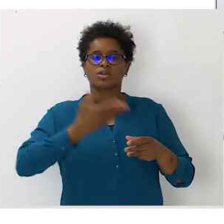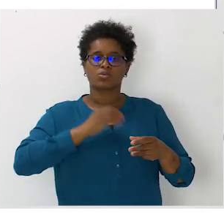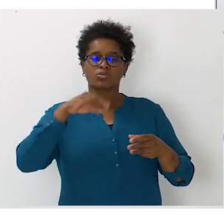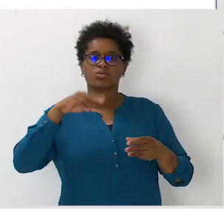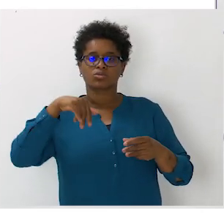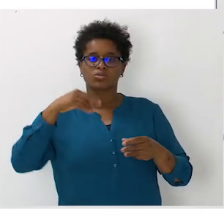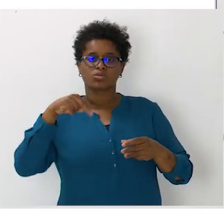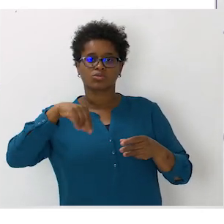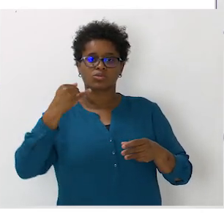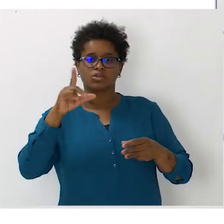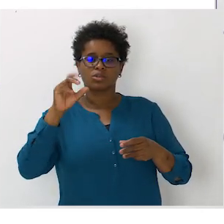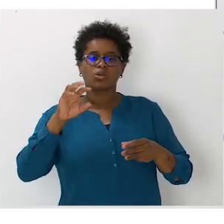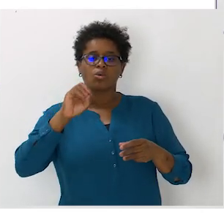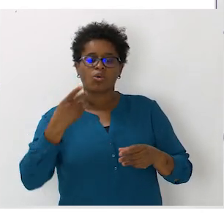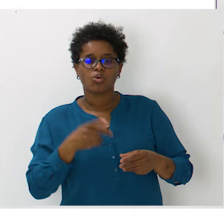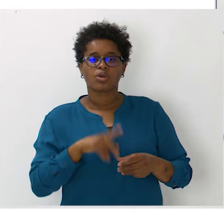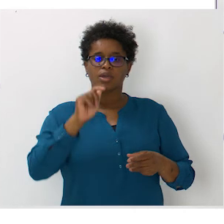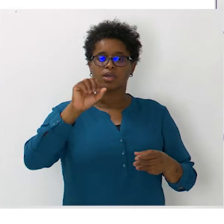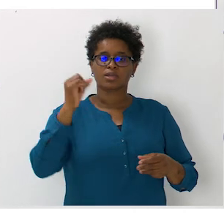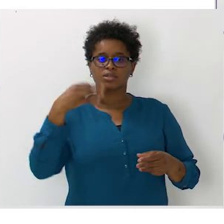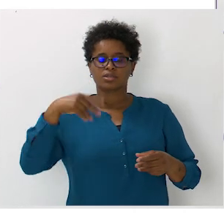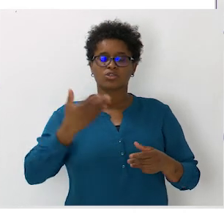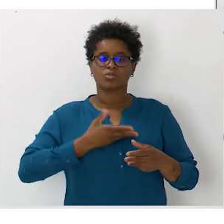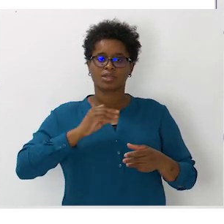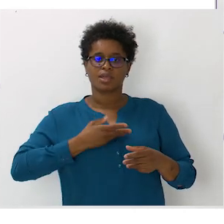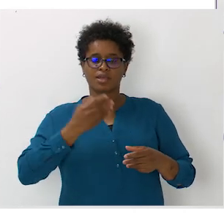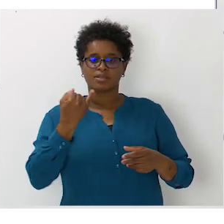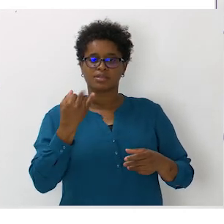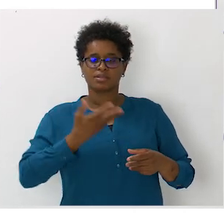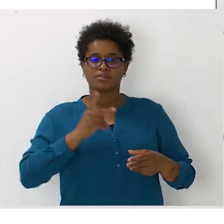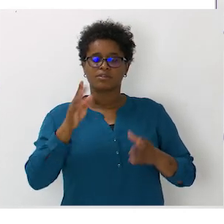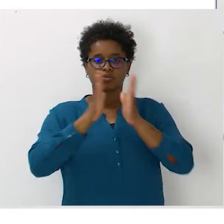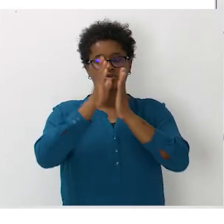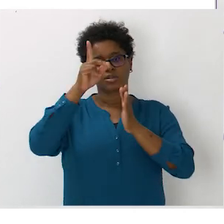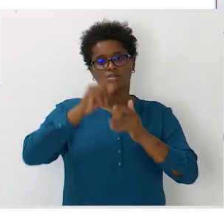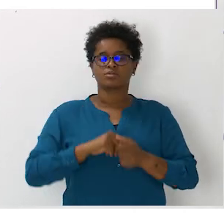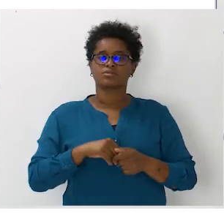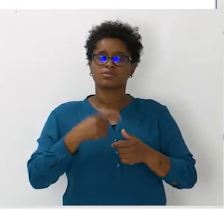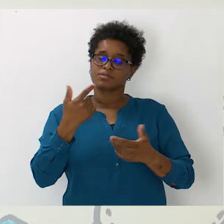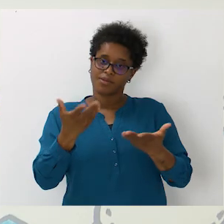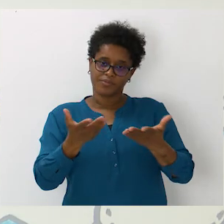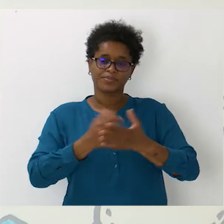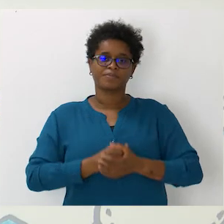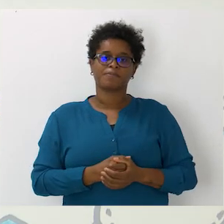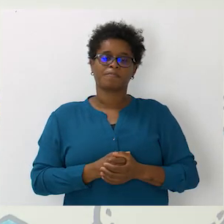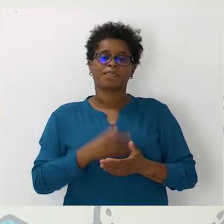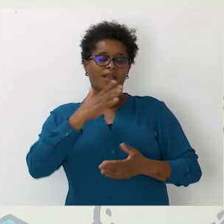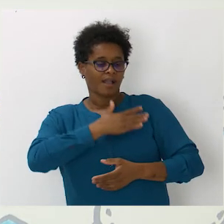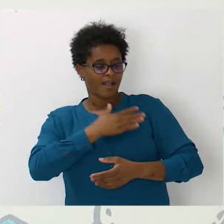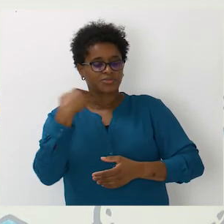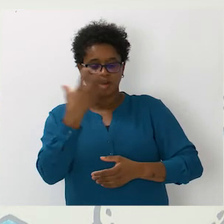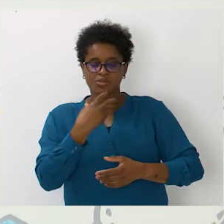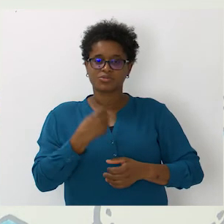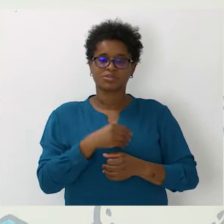do Nilo. Ou simplesmente, o Egito é uma dádiva dos deuses. Portanto, caros